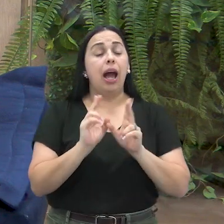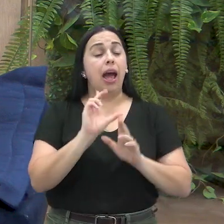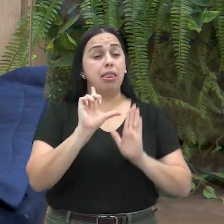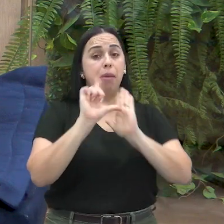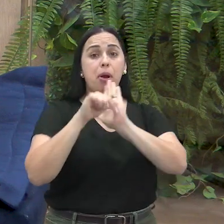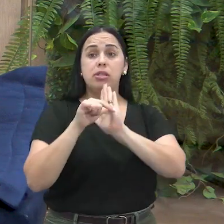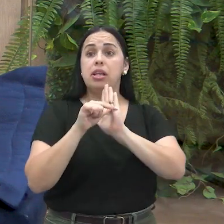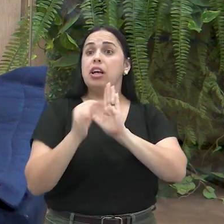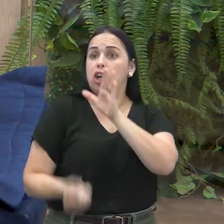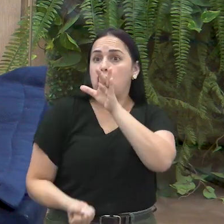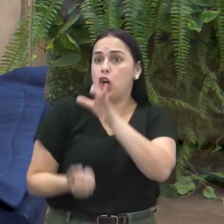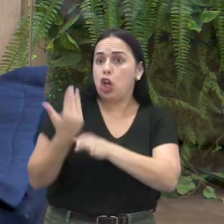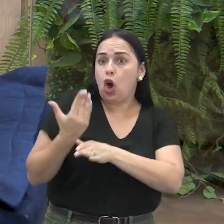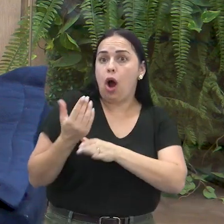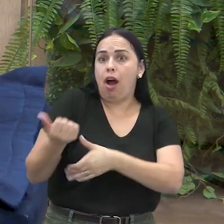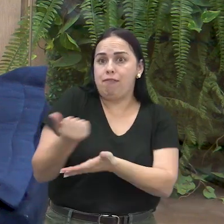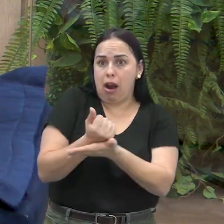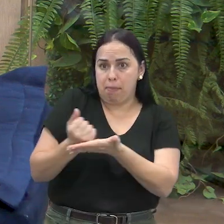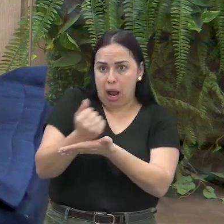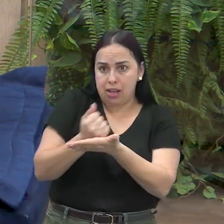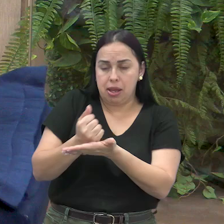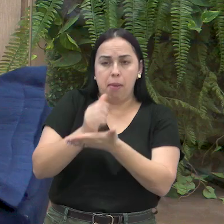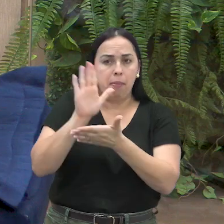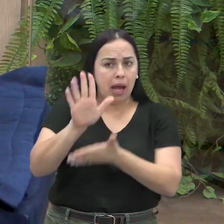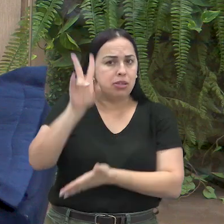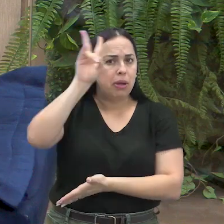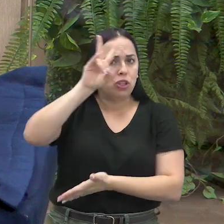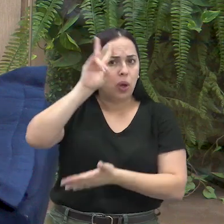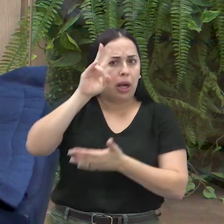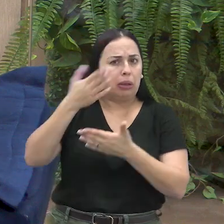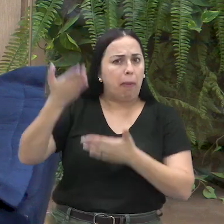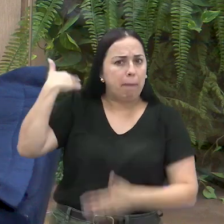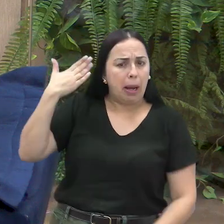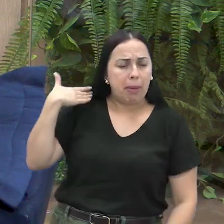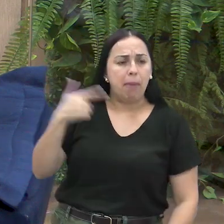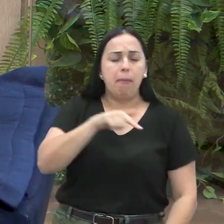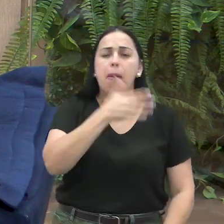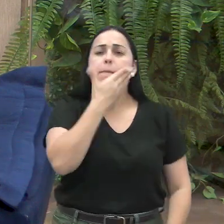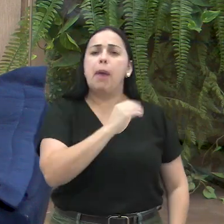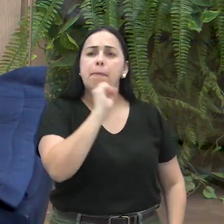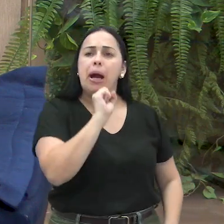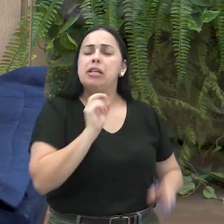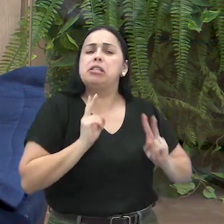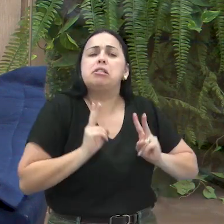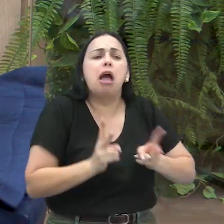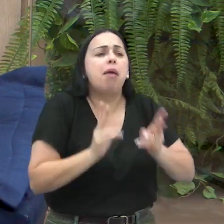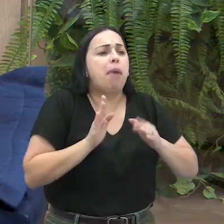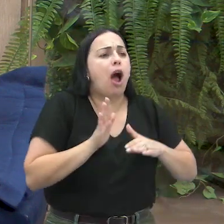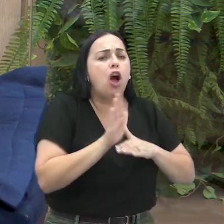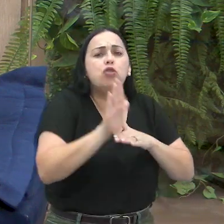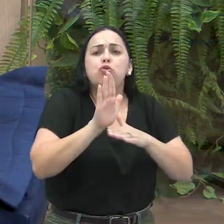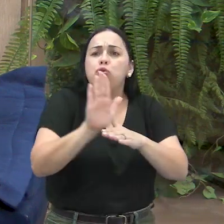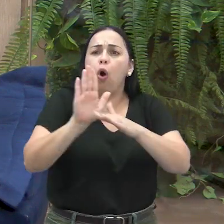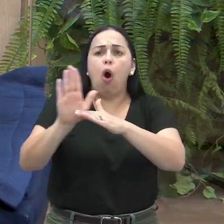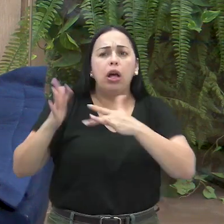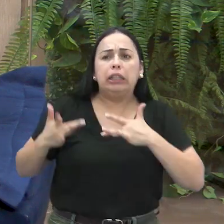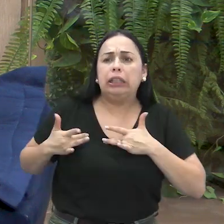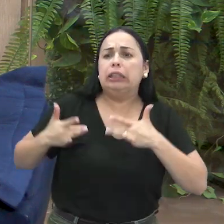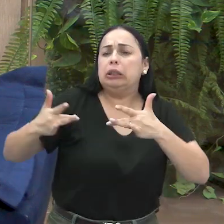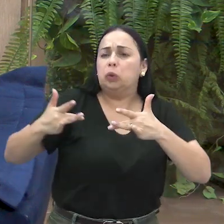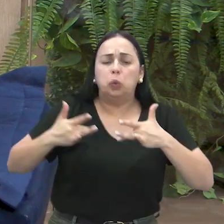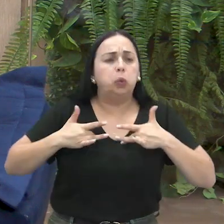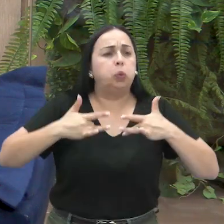meu pai fundou a farmácia comunitária, tem uma história antes disso, Meu pai sempre foi de fazer o bem, sem ver a quem, para